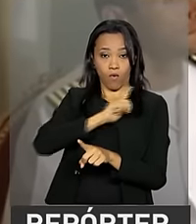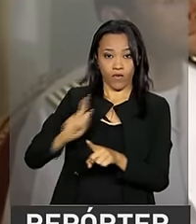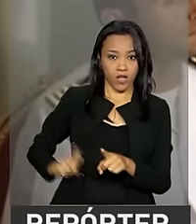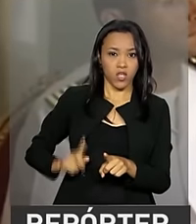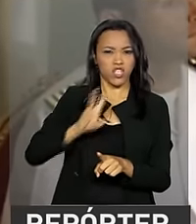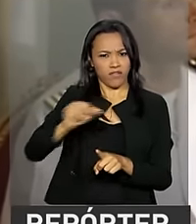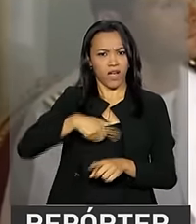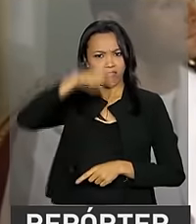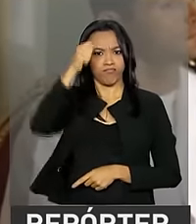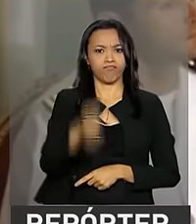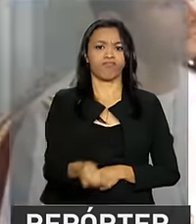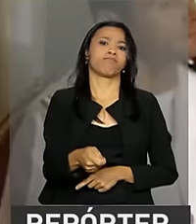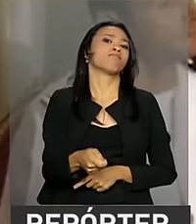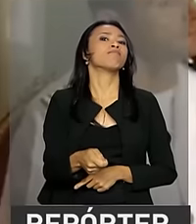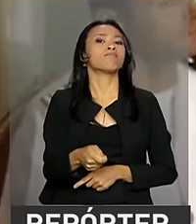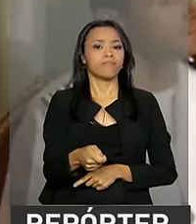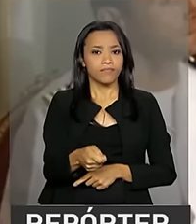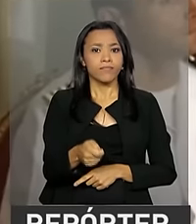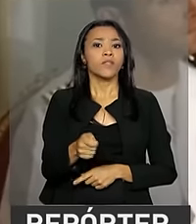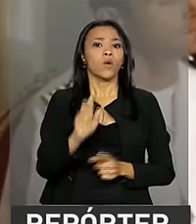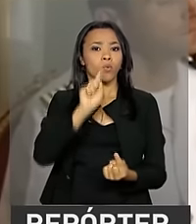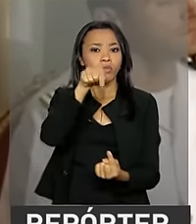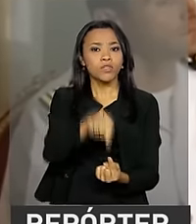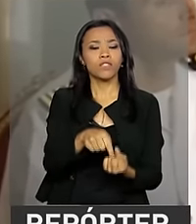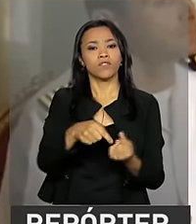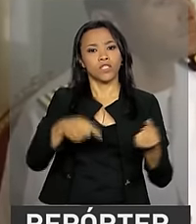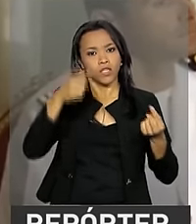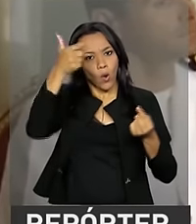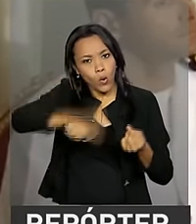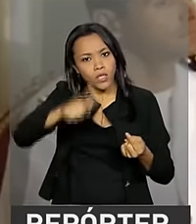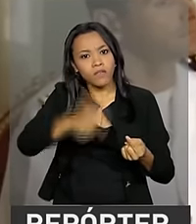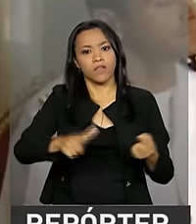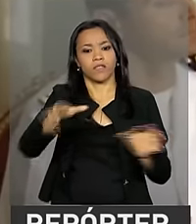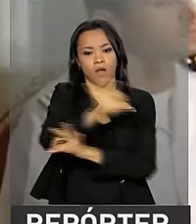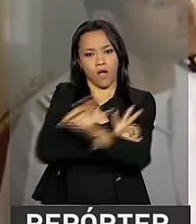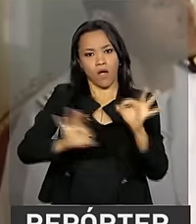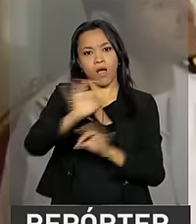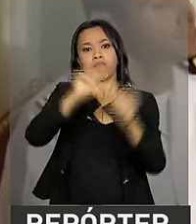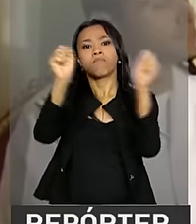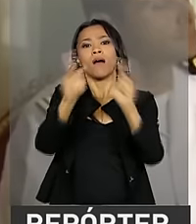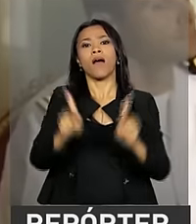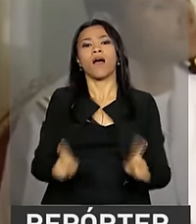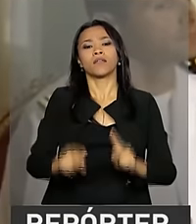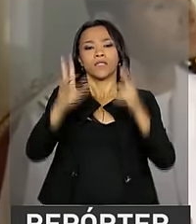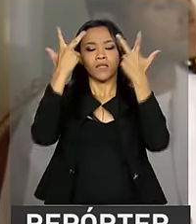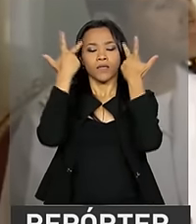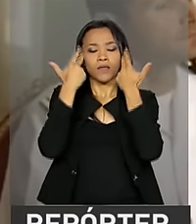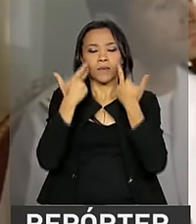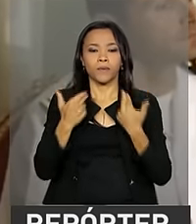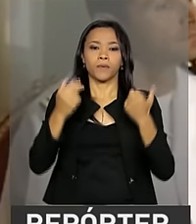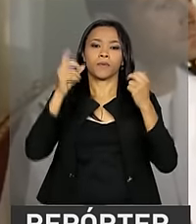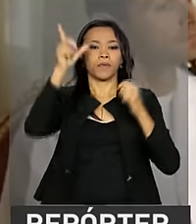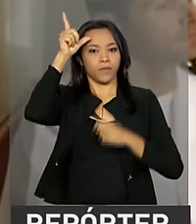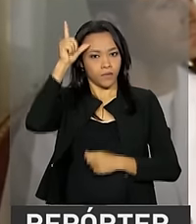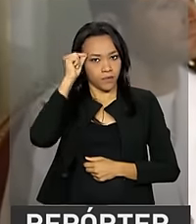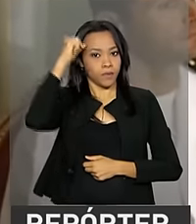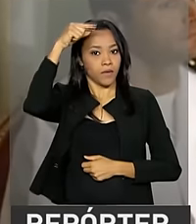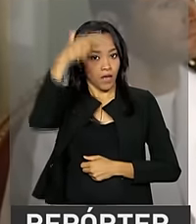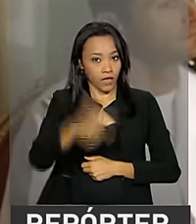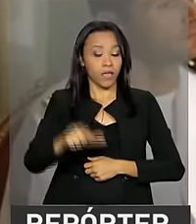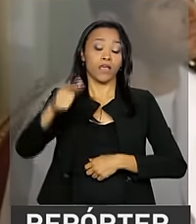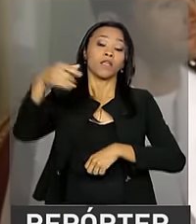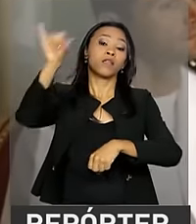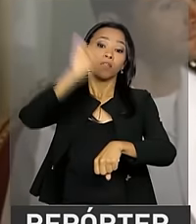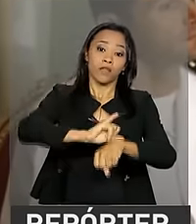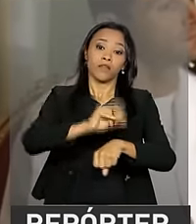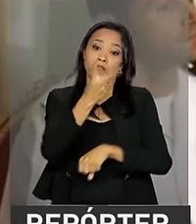e determinados em restaurar a normalidade, a ordem, a paz e a tranquilidade aqui em Vitória